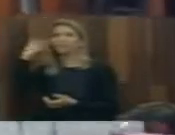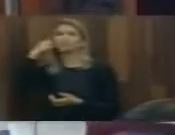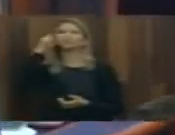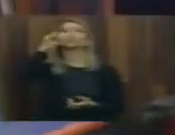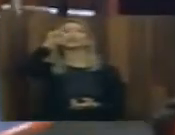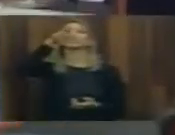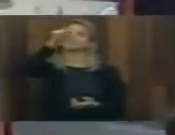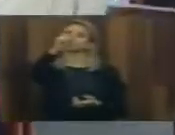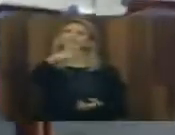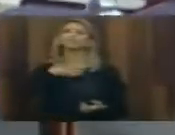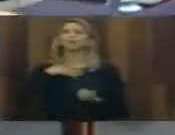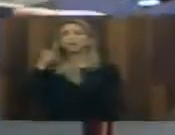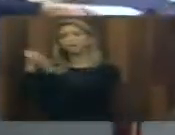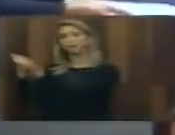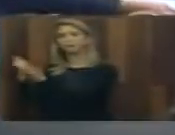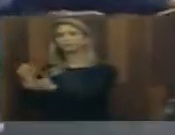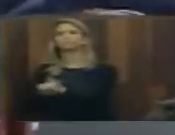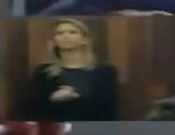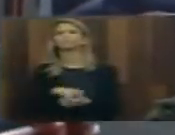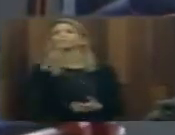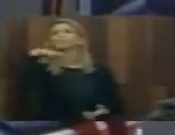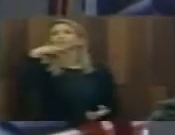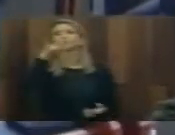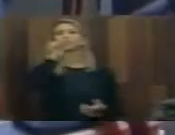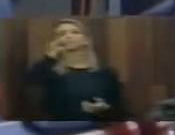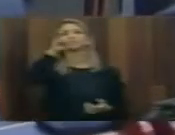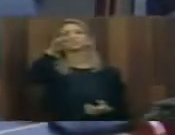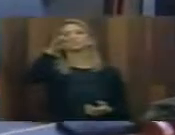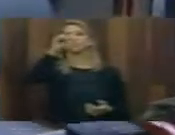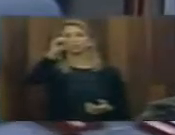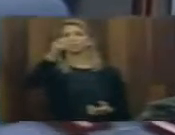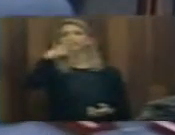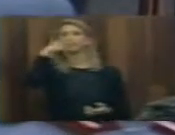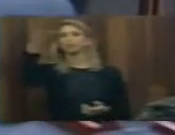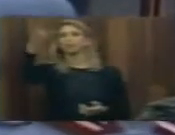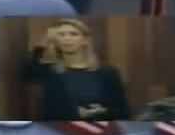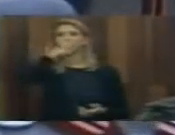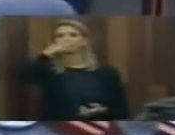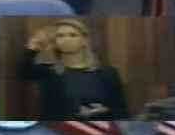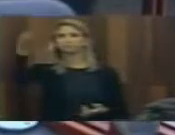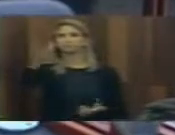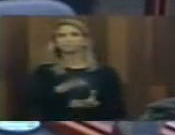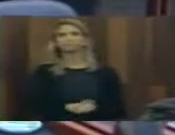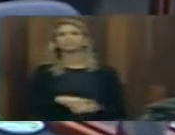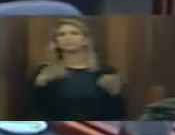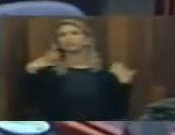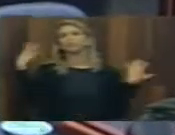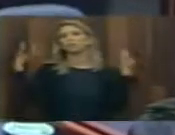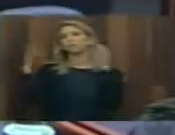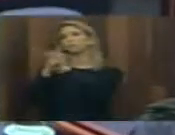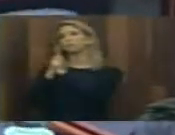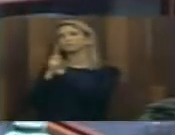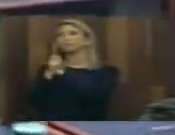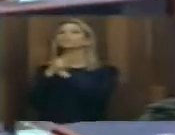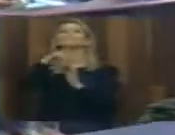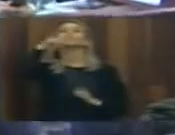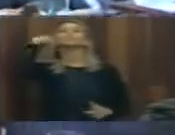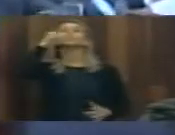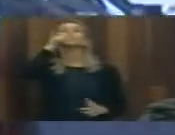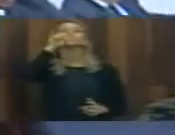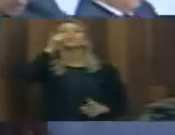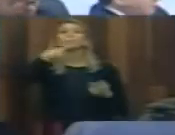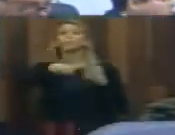discussão. Para discutir, Silvio Davi. Eu quero parabenizar a vereadora, porque nós estamos na época de